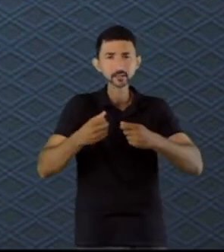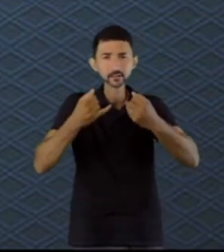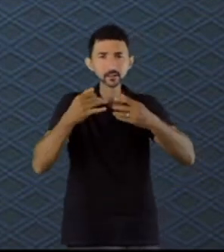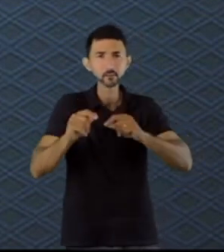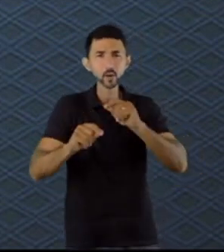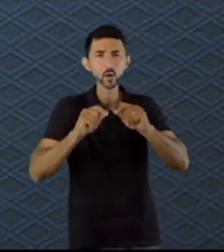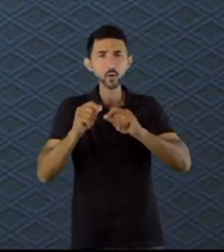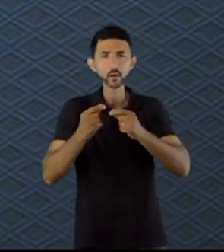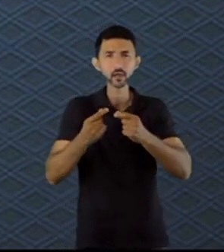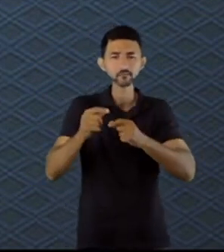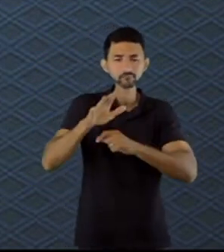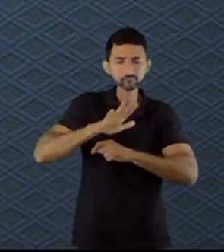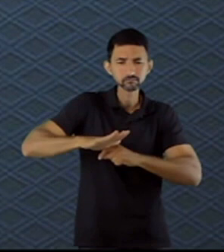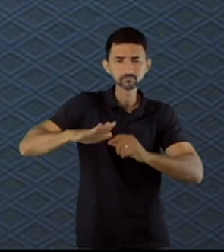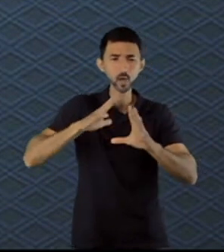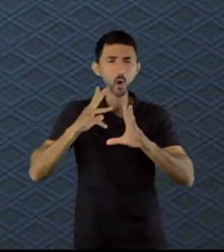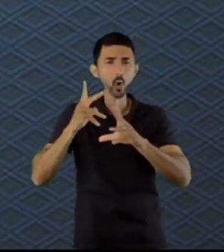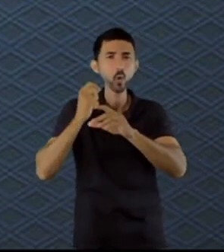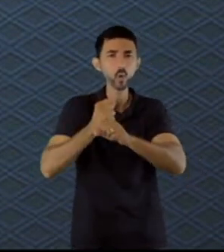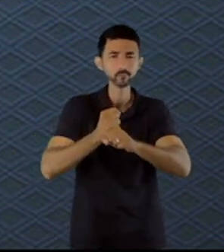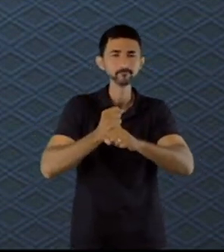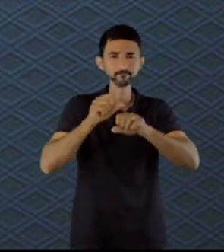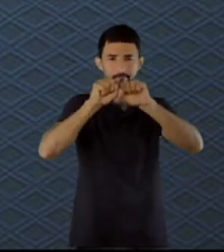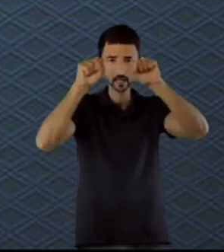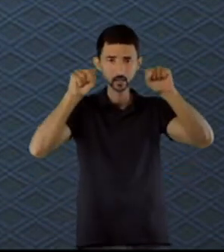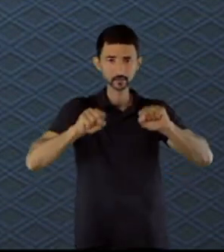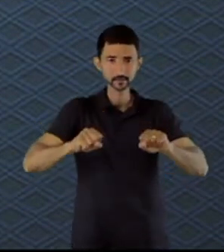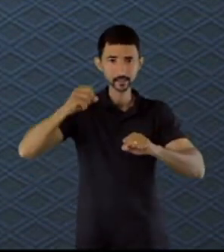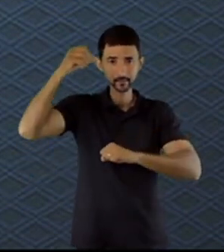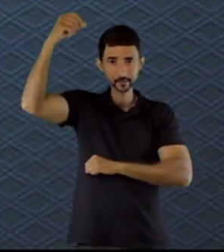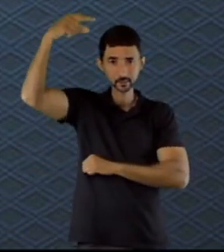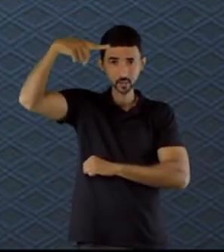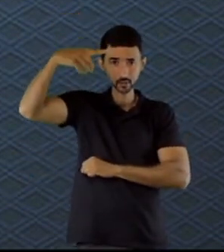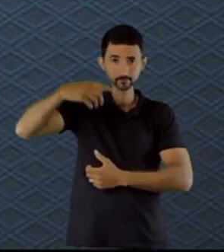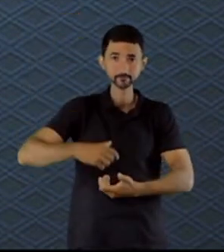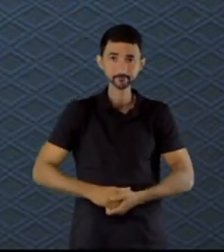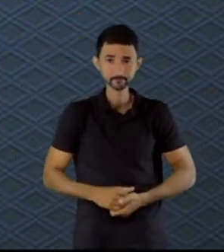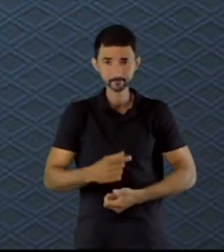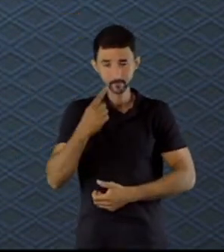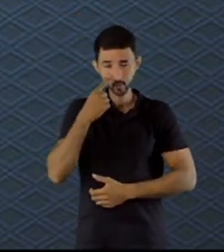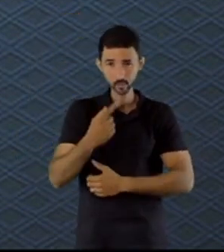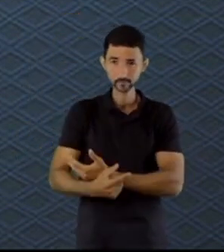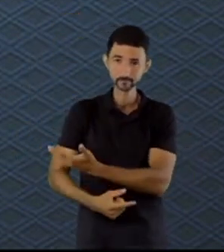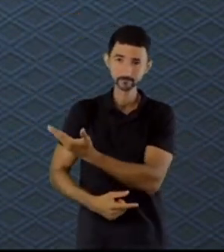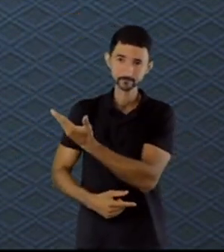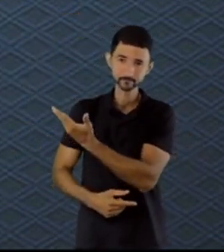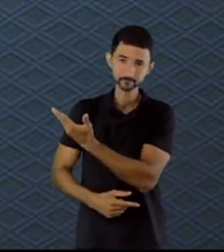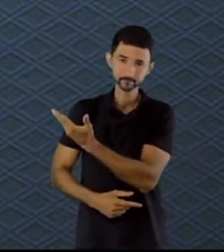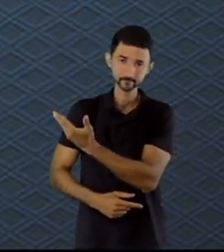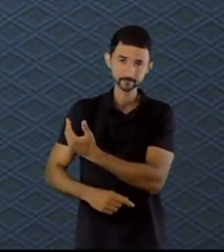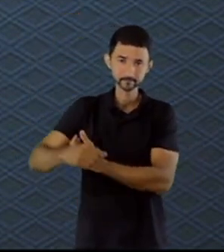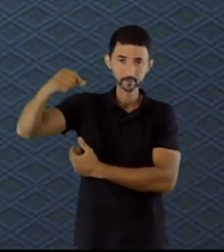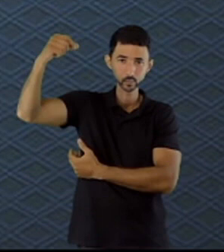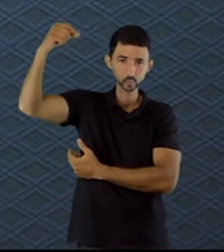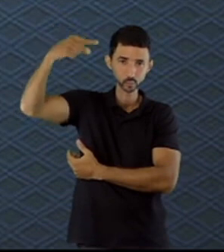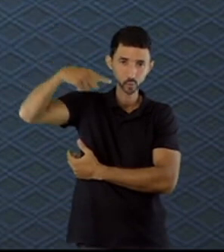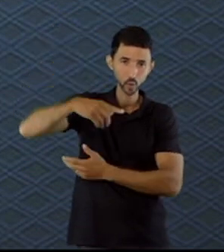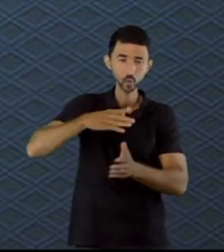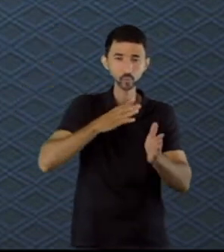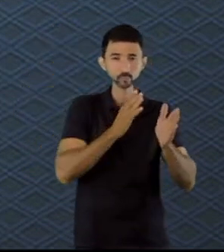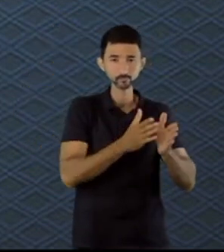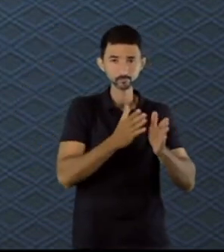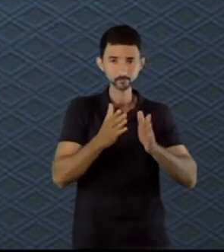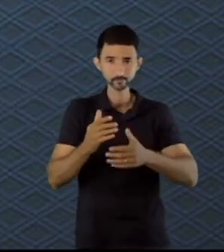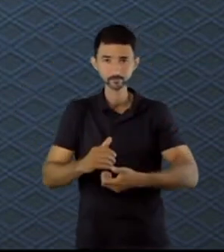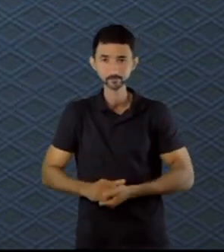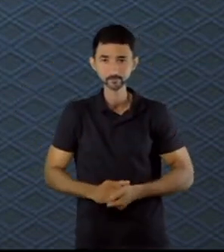fazer um apanhado geral sobre o Sistema Solar. Como vocês podem ver aqui, ó, este aqui é o Sol, aí você tem